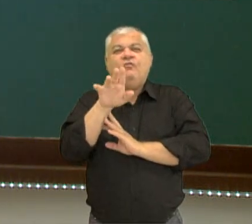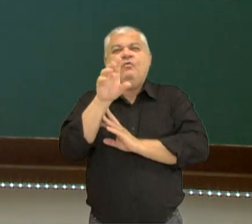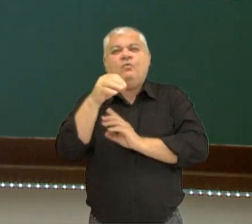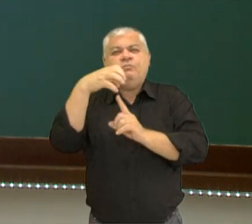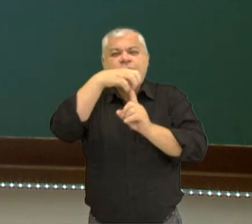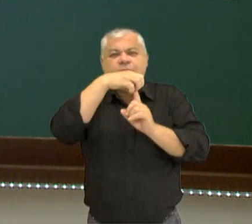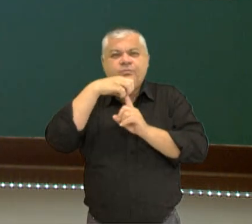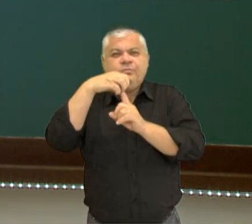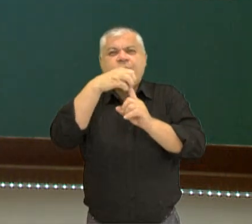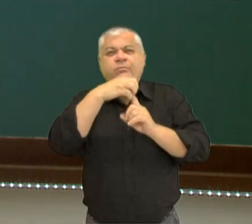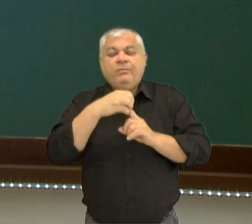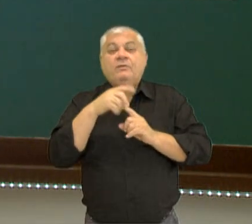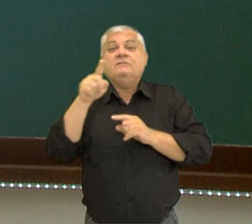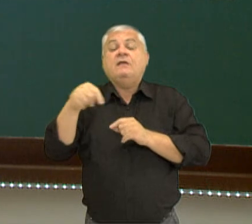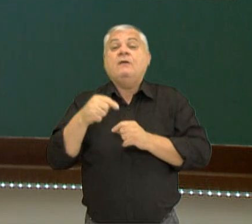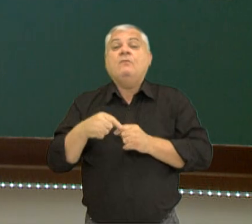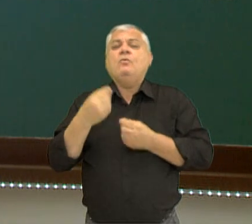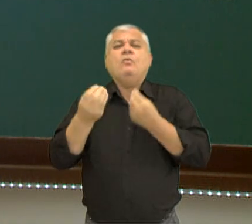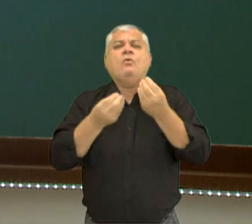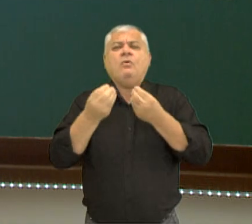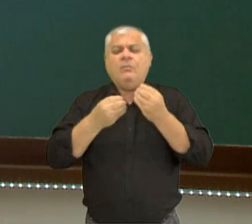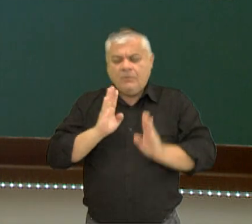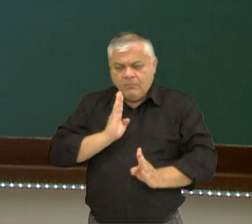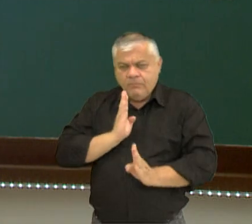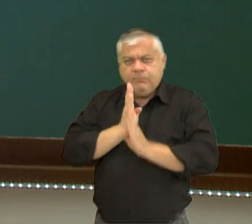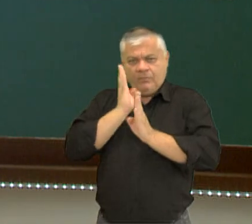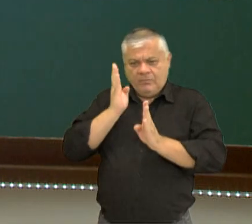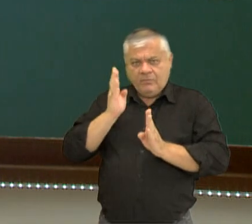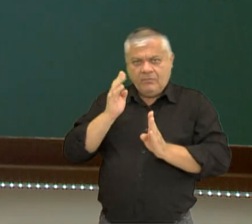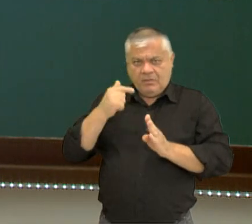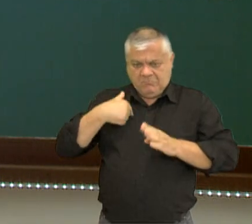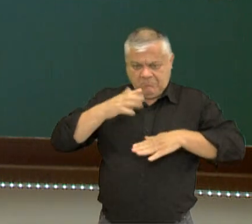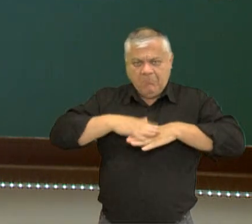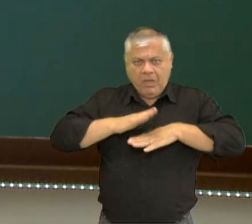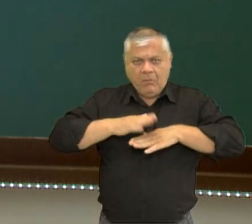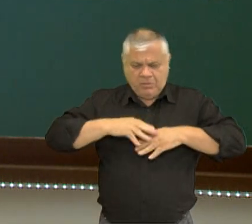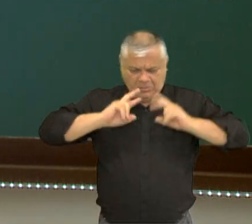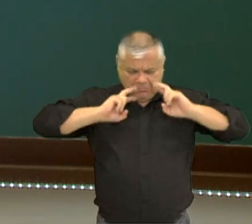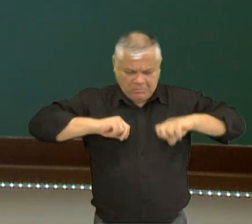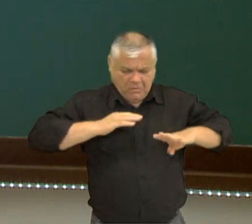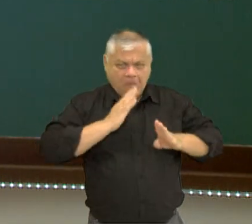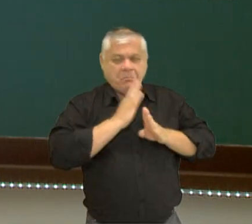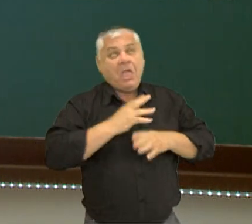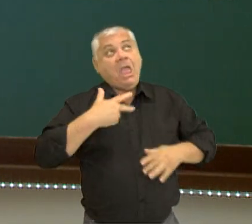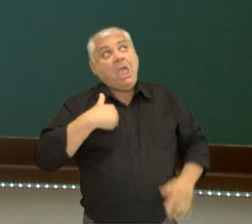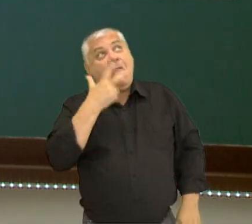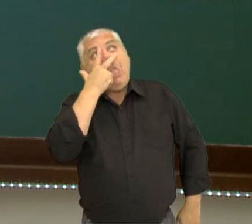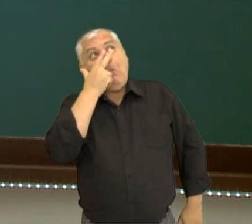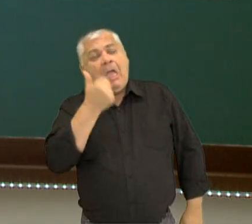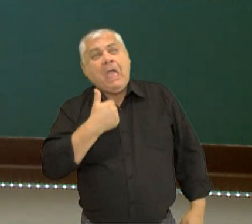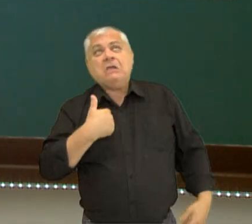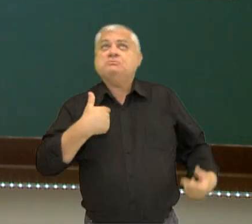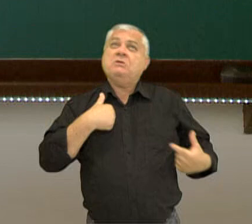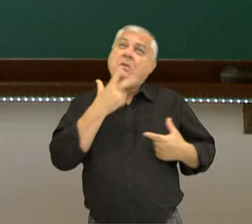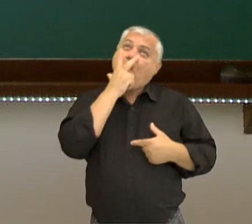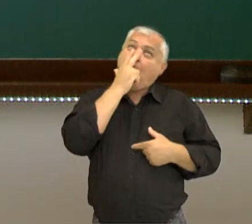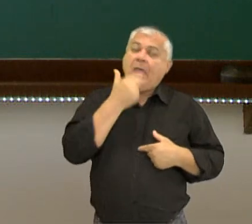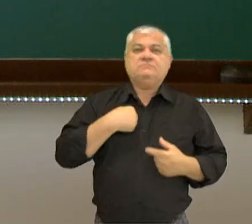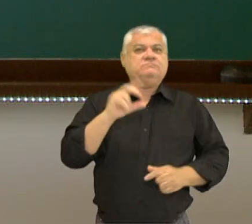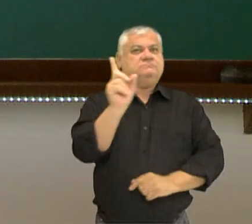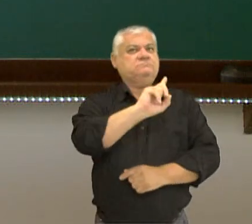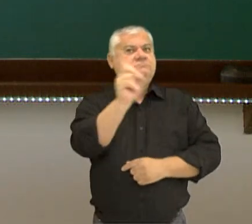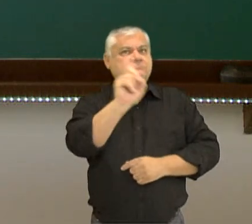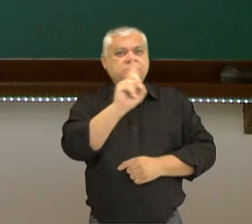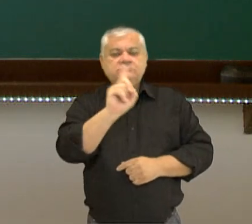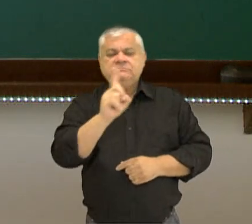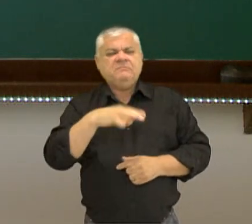O diagnóstico de uma doença não deve ser feito por nós. Ah, eu acho que eu estou com tal doença porque eu